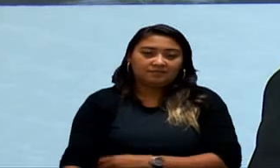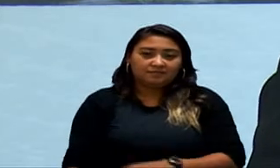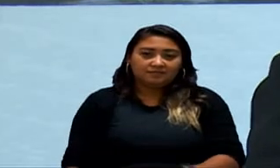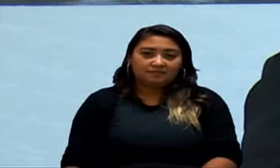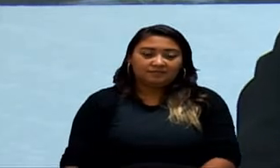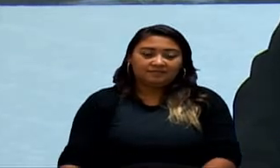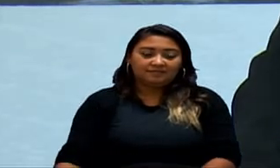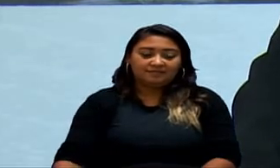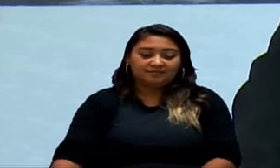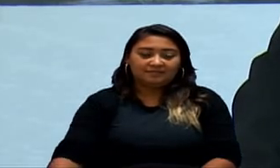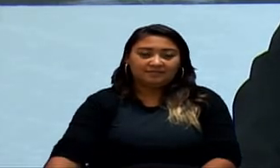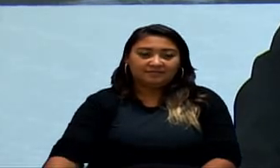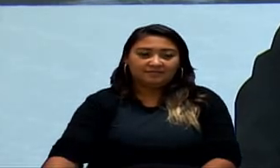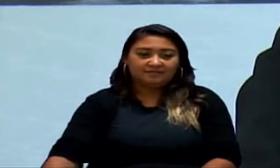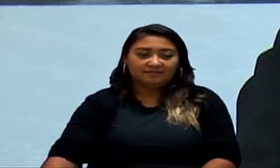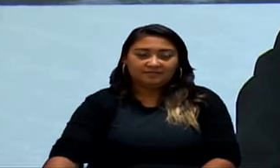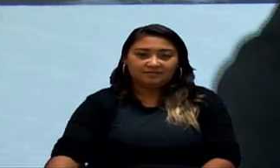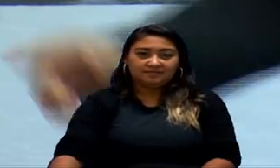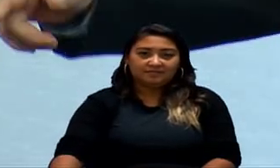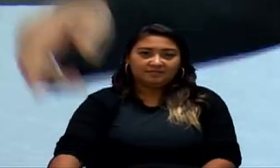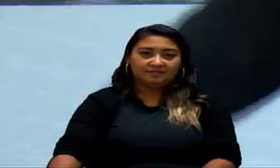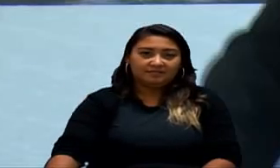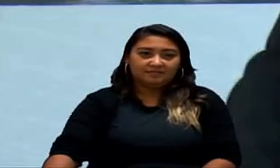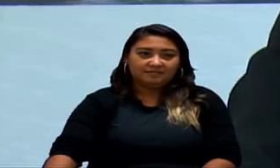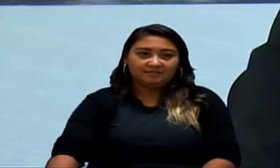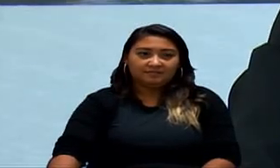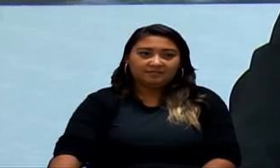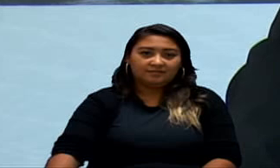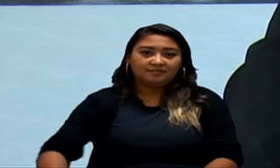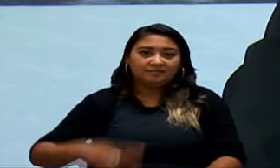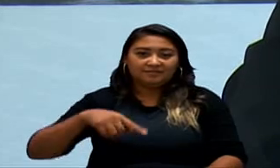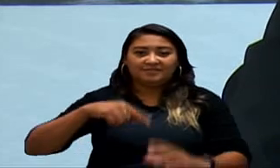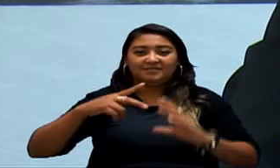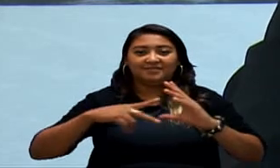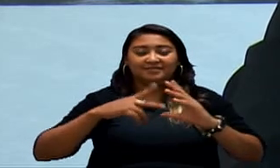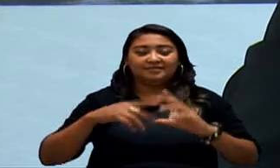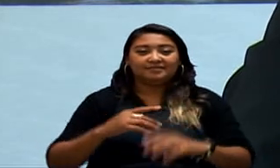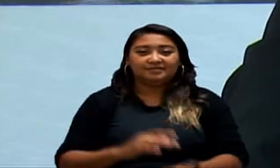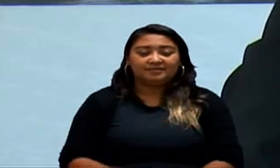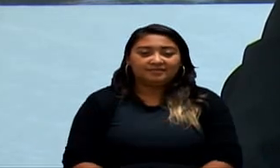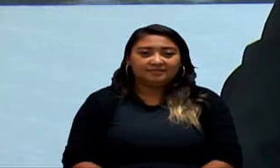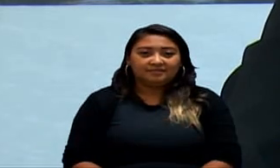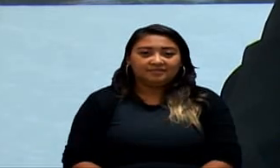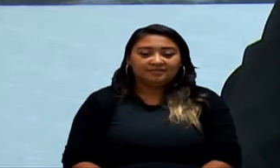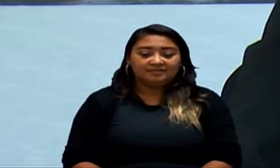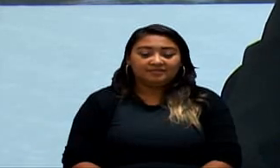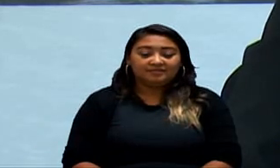Hã? Não. Não, aqui daqui da Câmara é o...